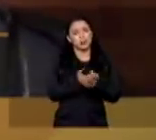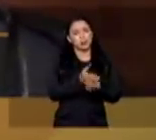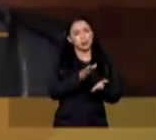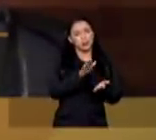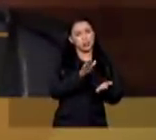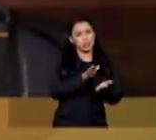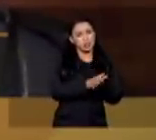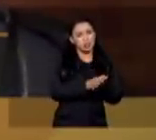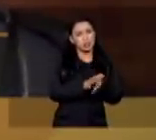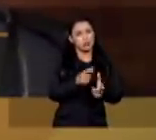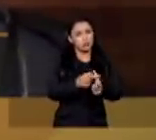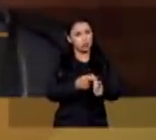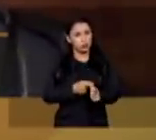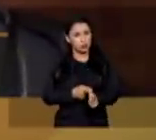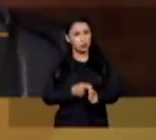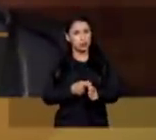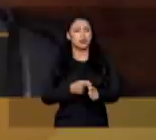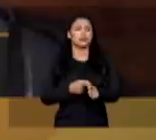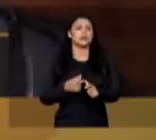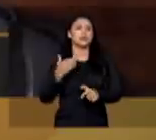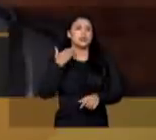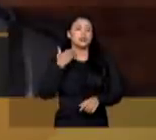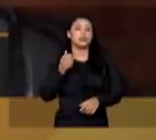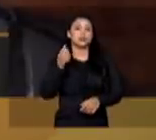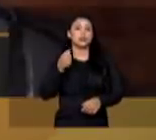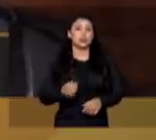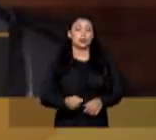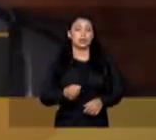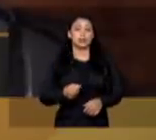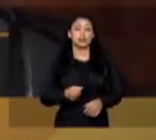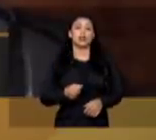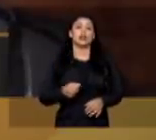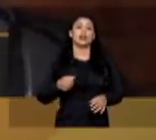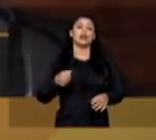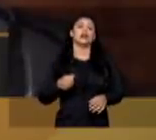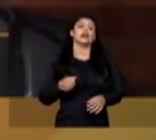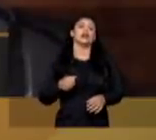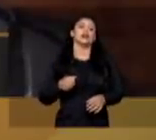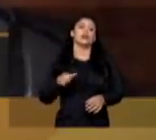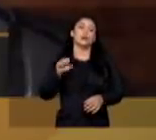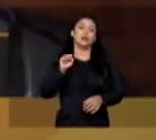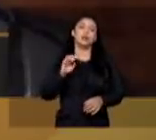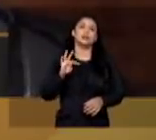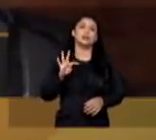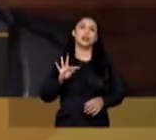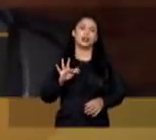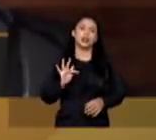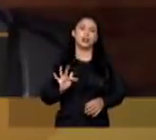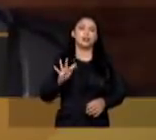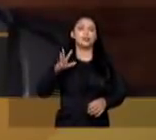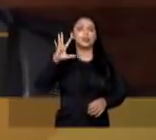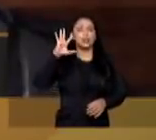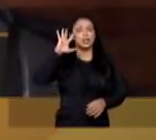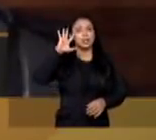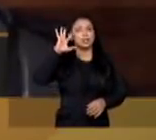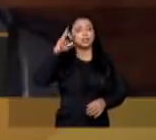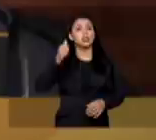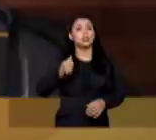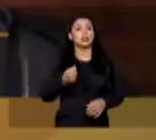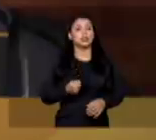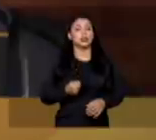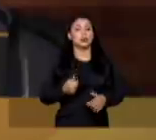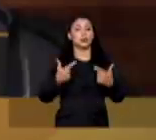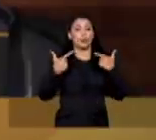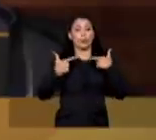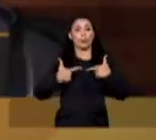pretensões de suspeição de magistrados, este tribunal entendeu que a configuração da